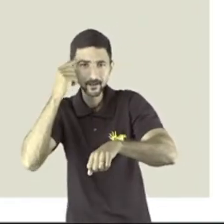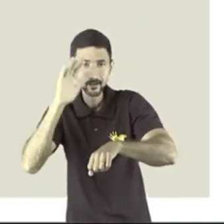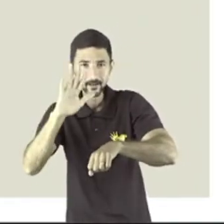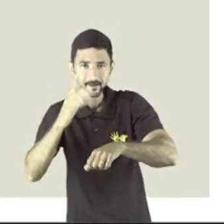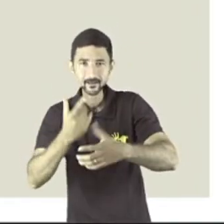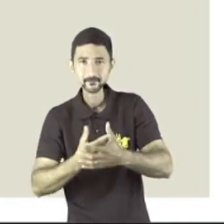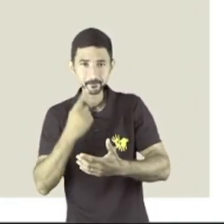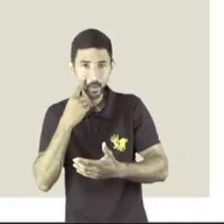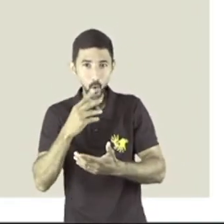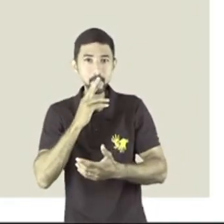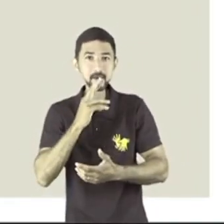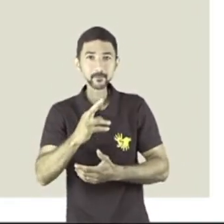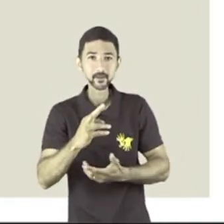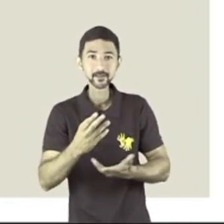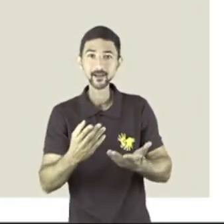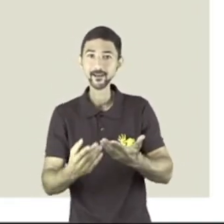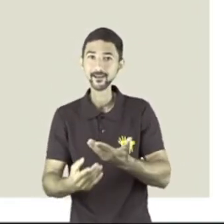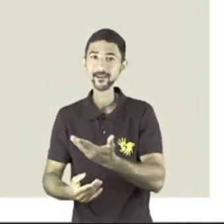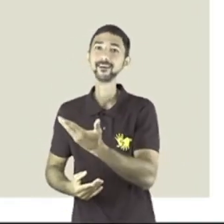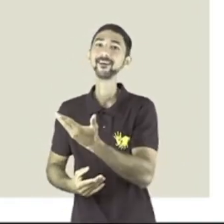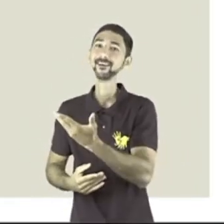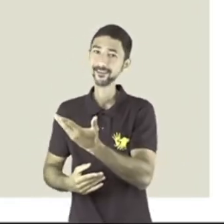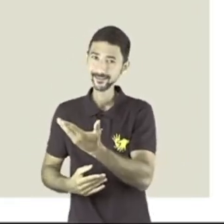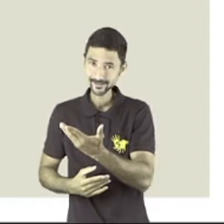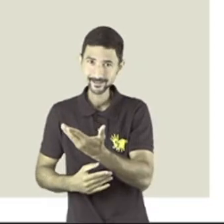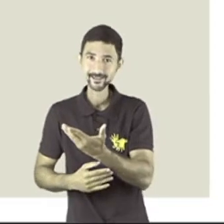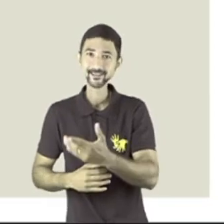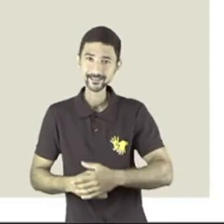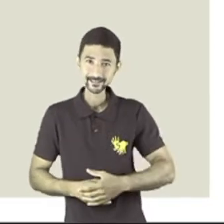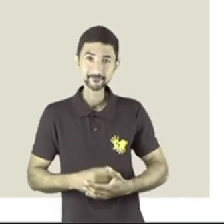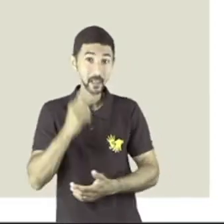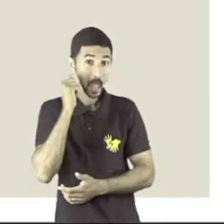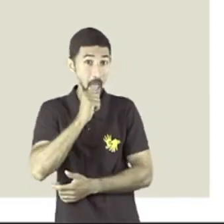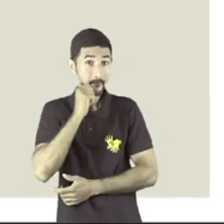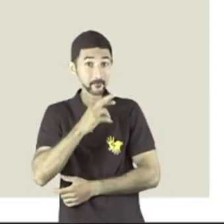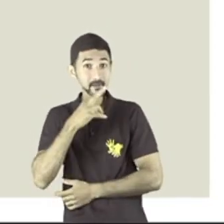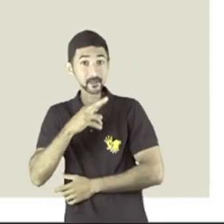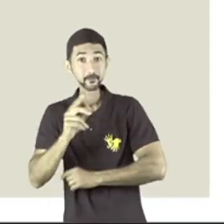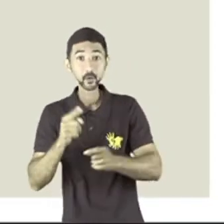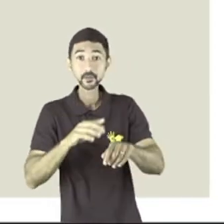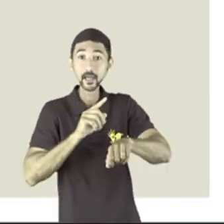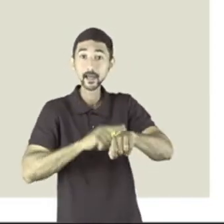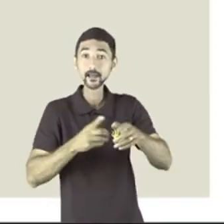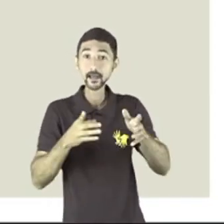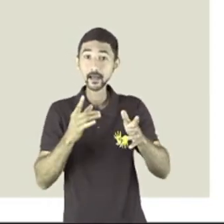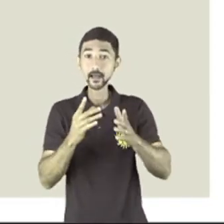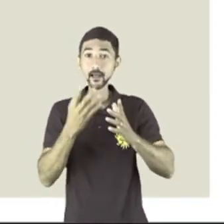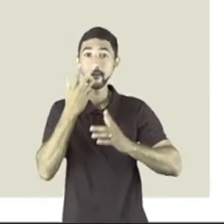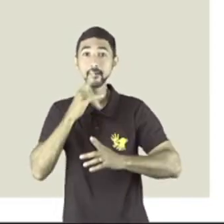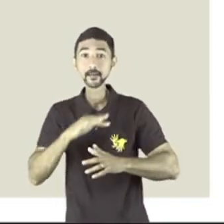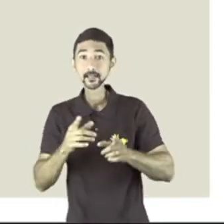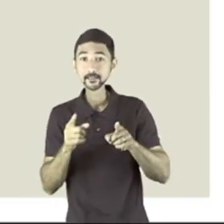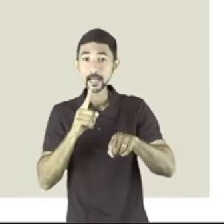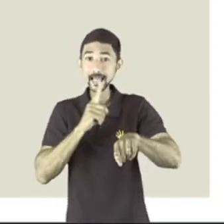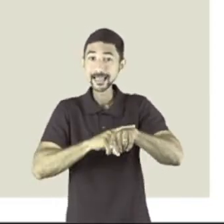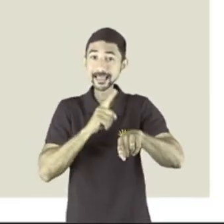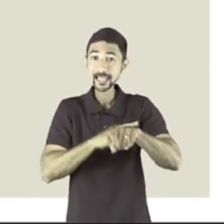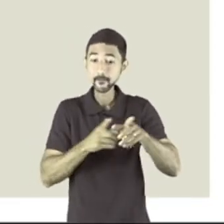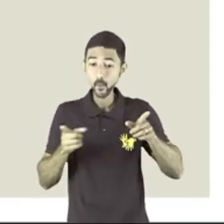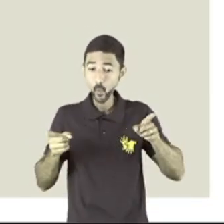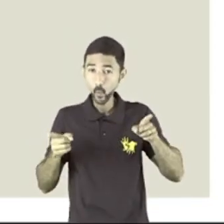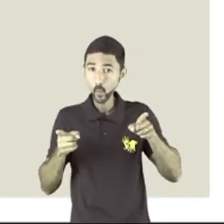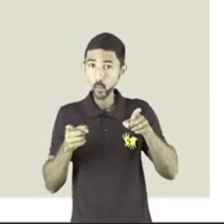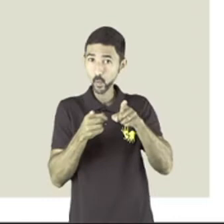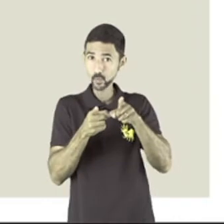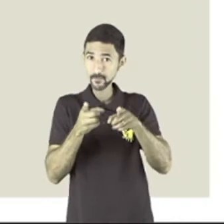Deu, né? Então vamos à resposta. De acordo com a autora Ruth Rocha, a infância é um tempo muito